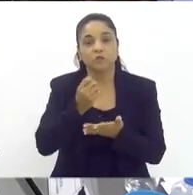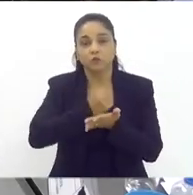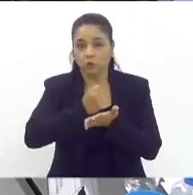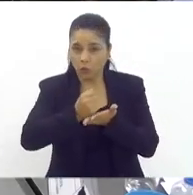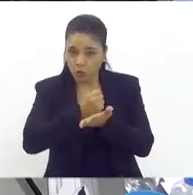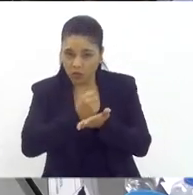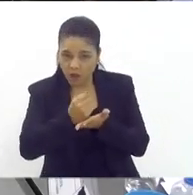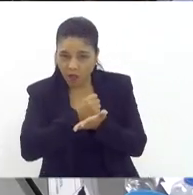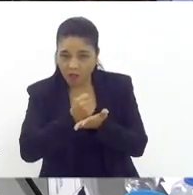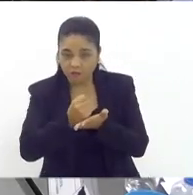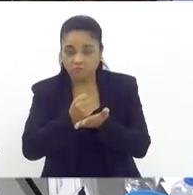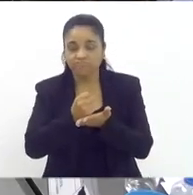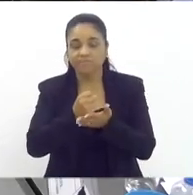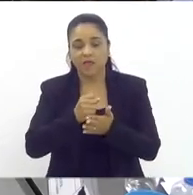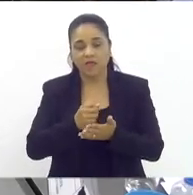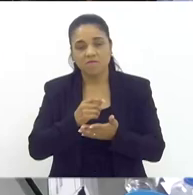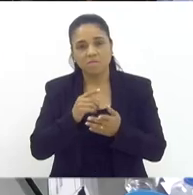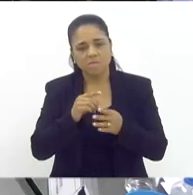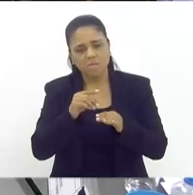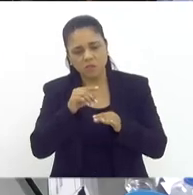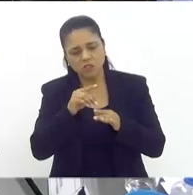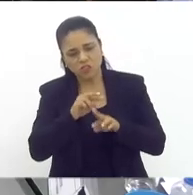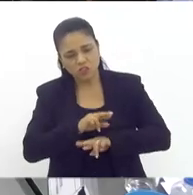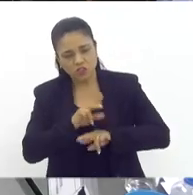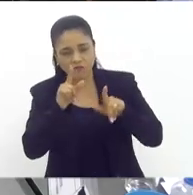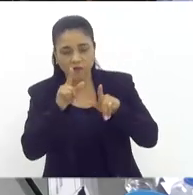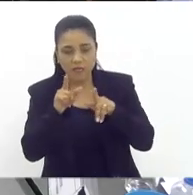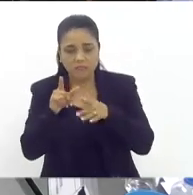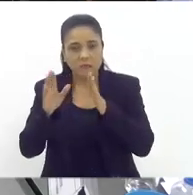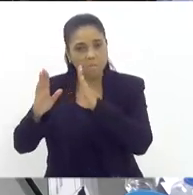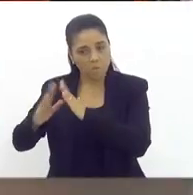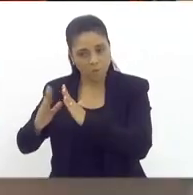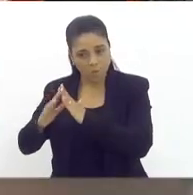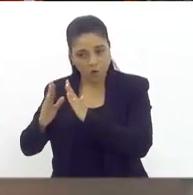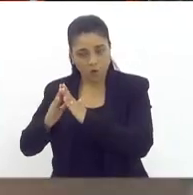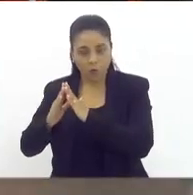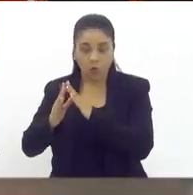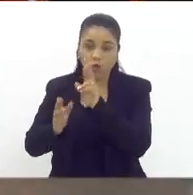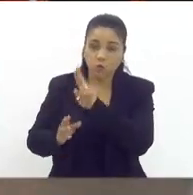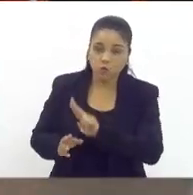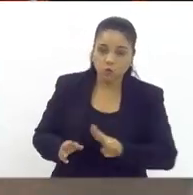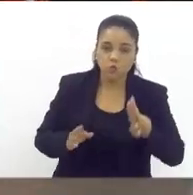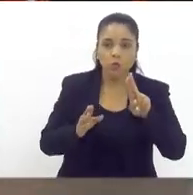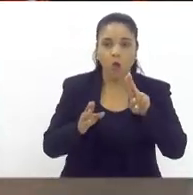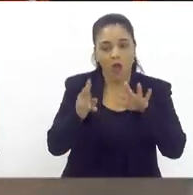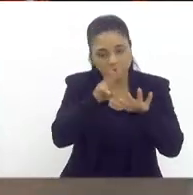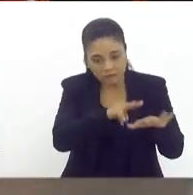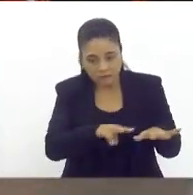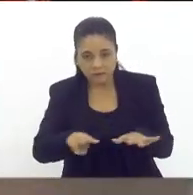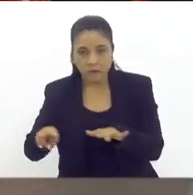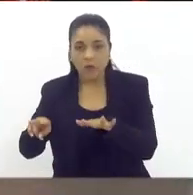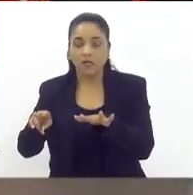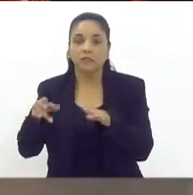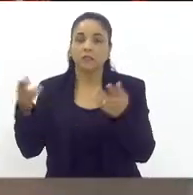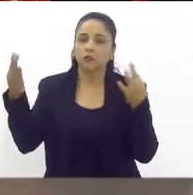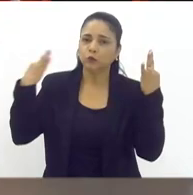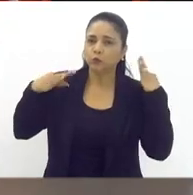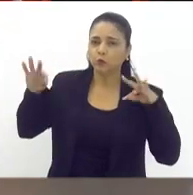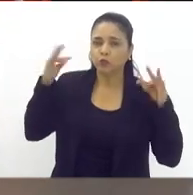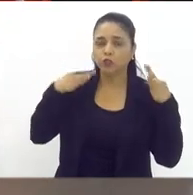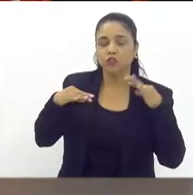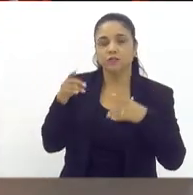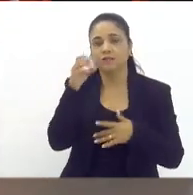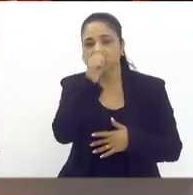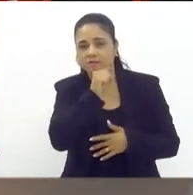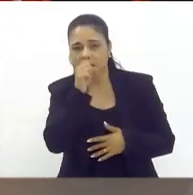contrato Aonde se fez a diferença dos moradores outros usuários durante a semana dos turistas que usam o fim de semana isso